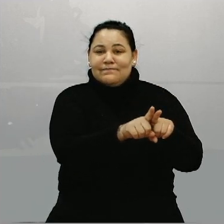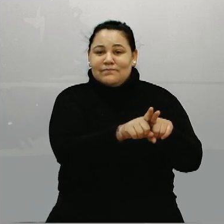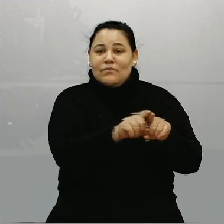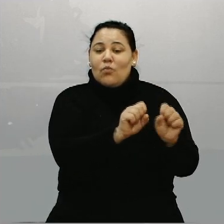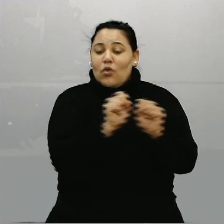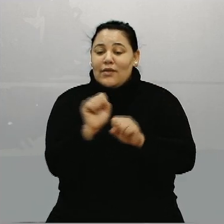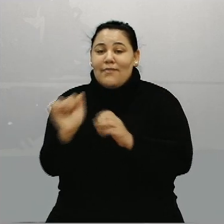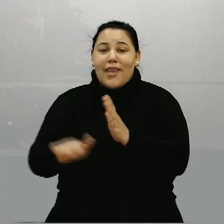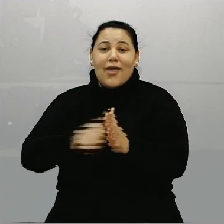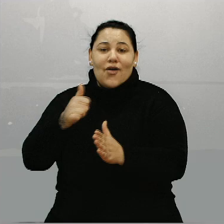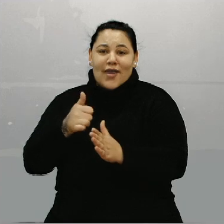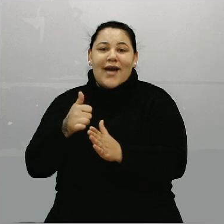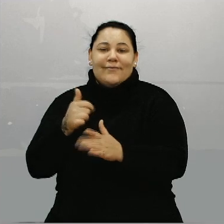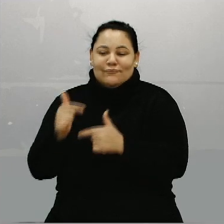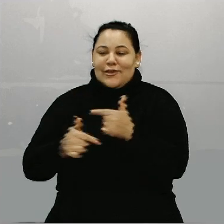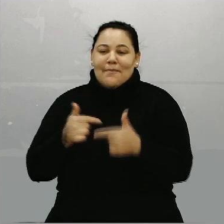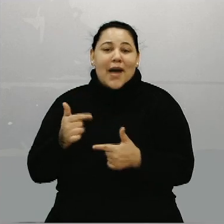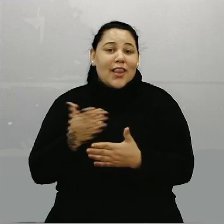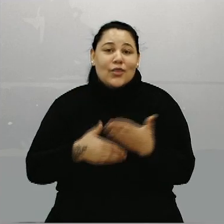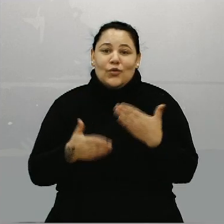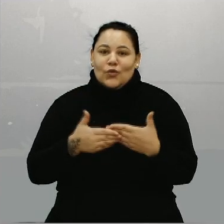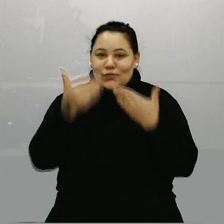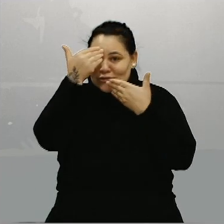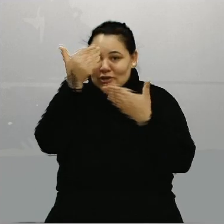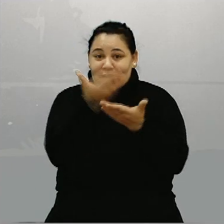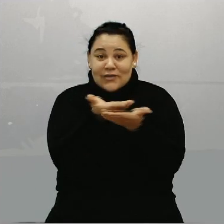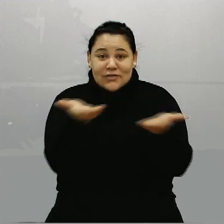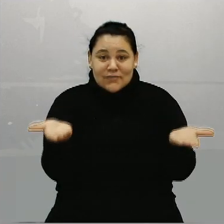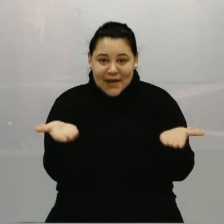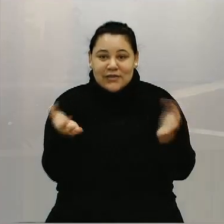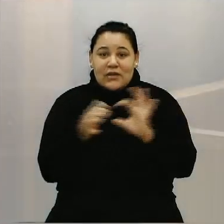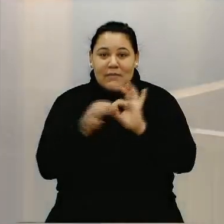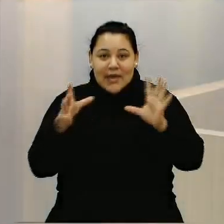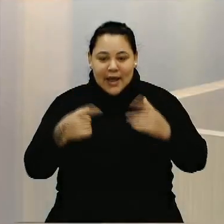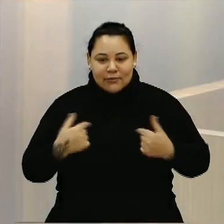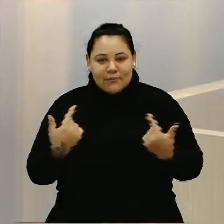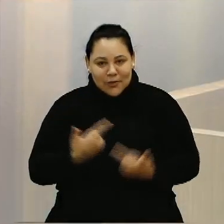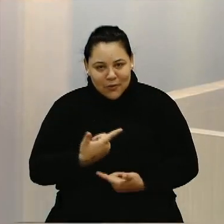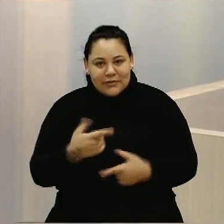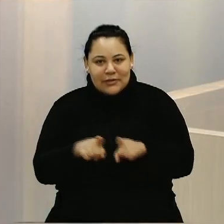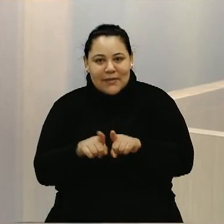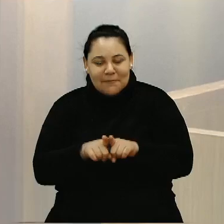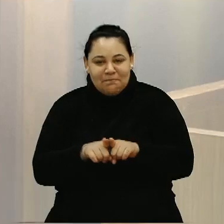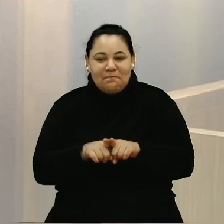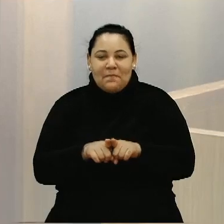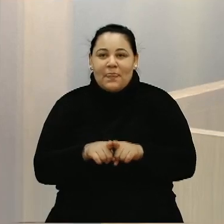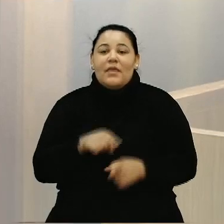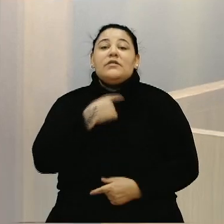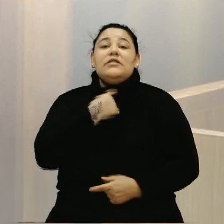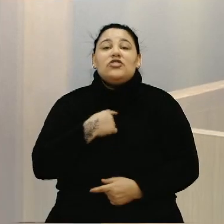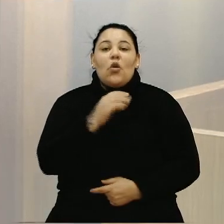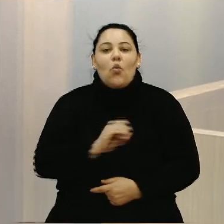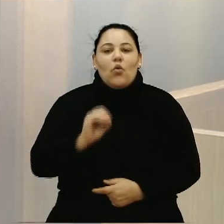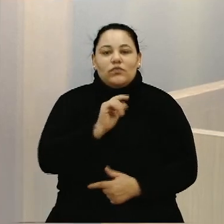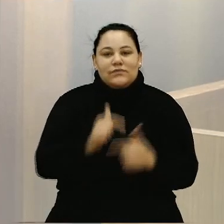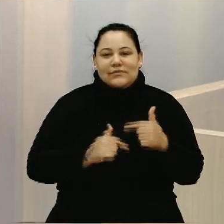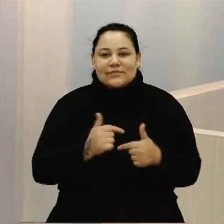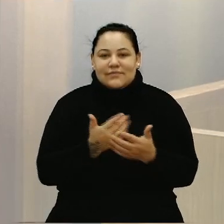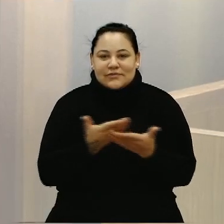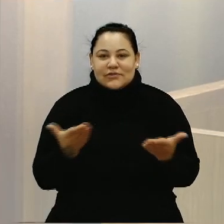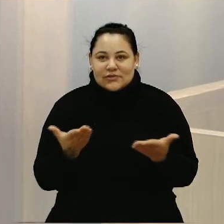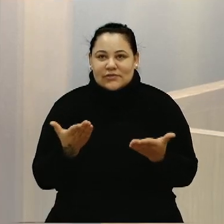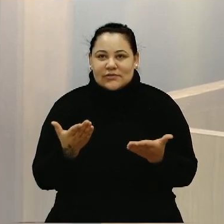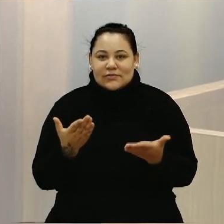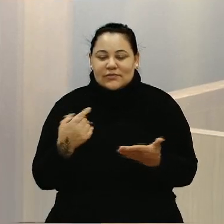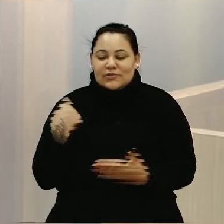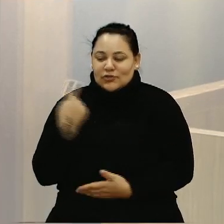mais eficiente o seu trabalho. Então a gente agradece o espaço cedido por Vossas Excelências, desejar um bom serviço a todos e contem com o